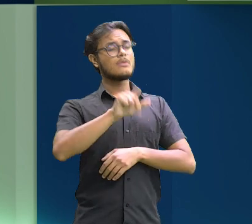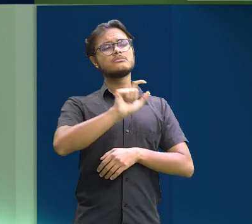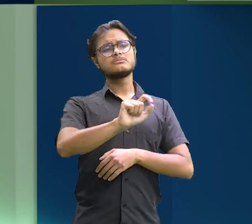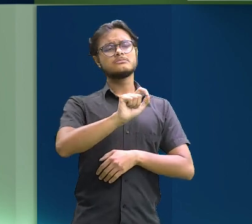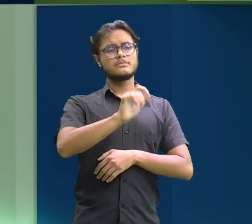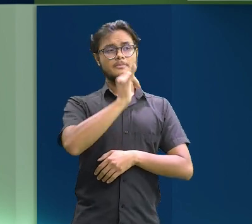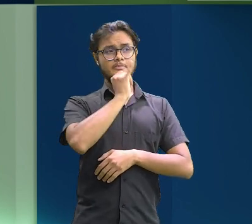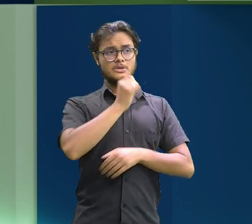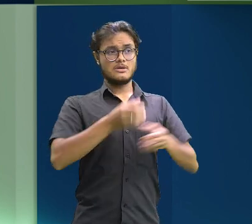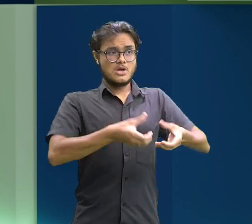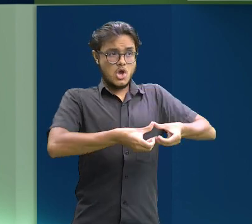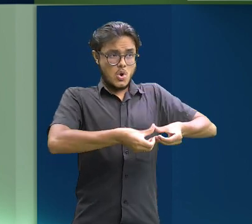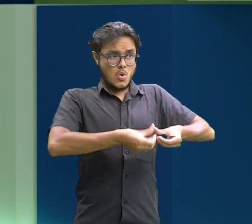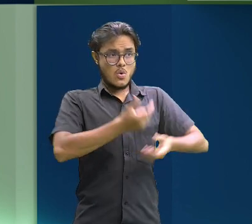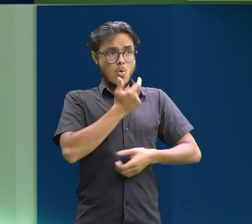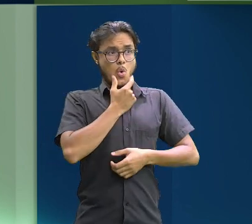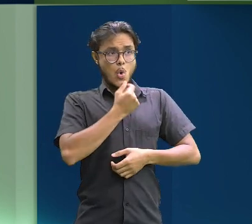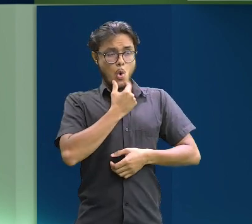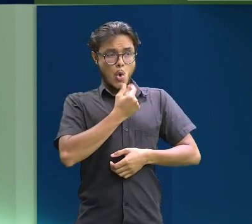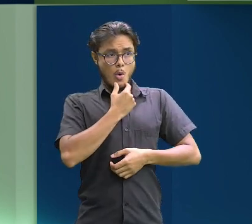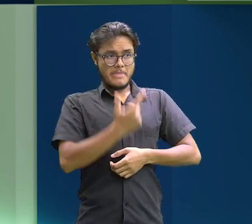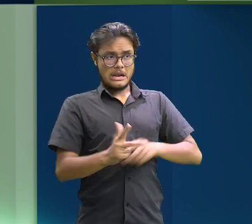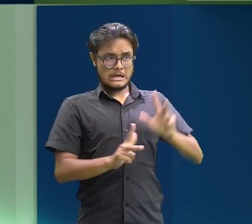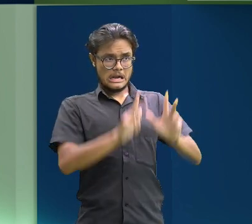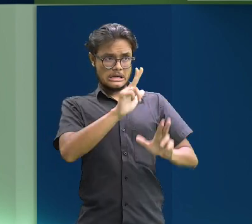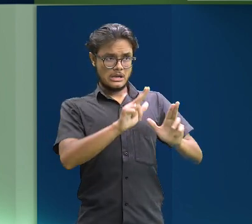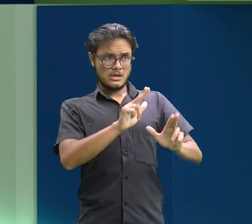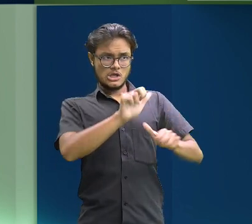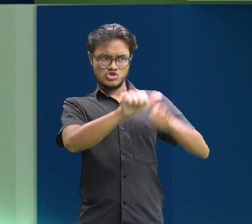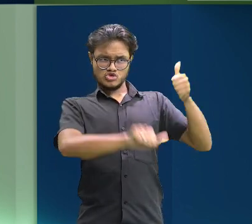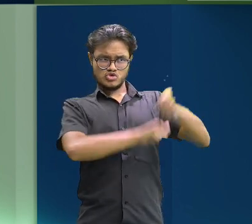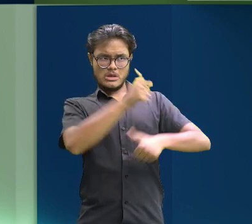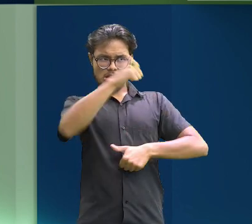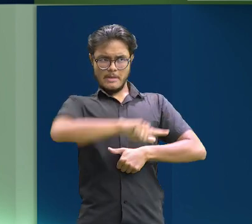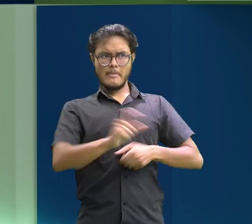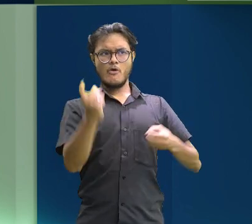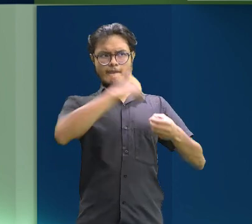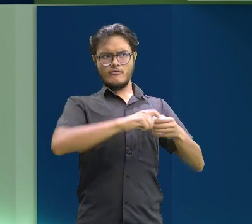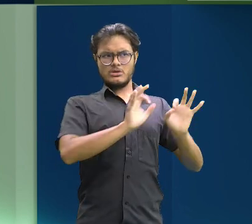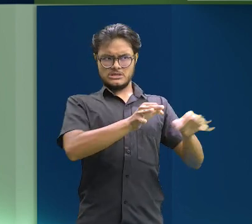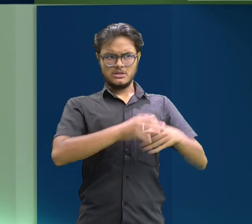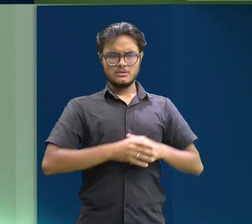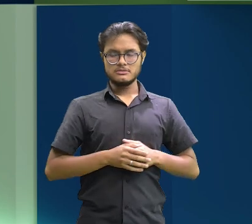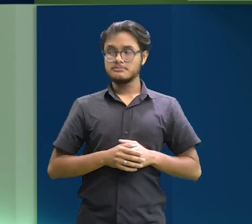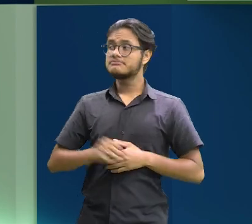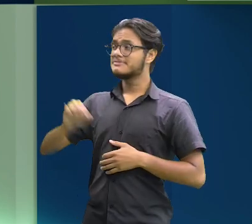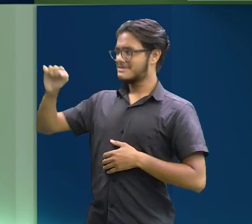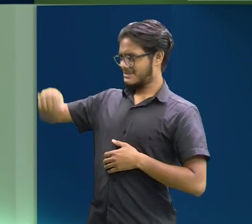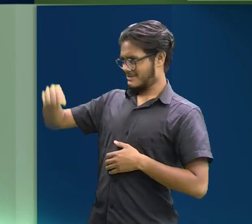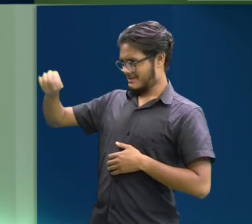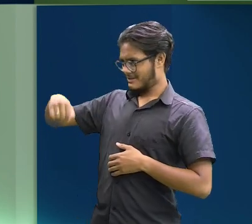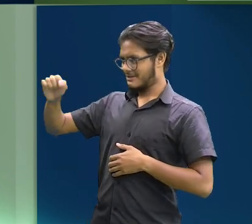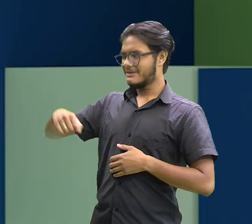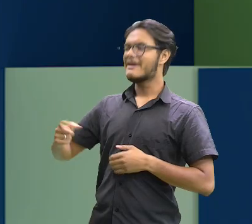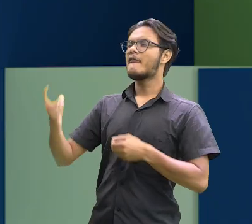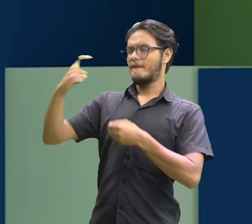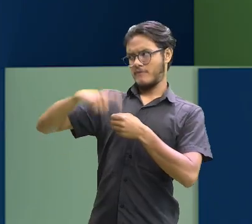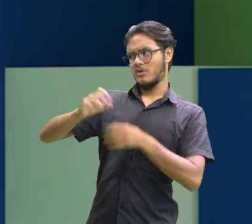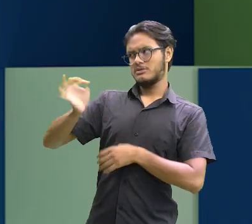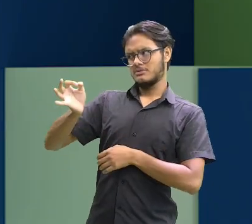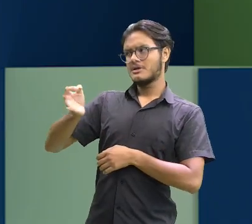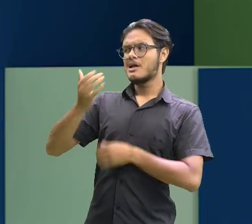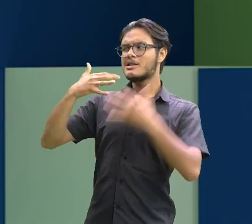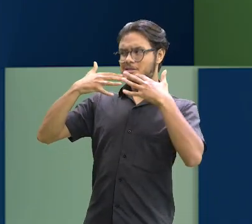a vasectomia é reversível? Sim, não é verdade? Ela é sim reversível, a vasectomia, tá beleza?